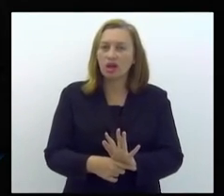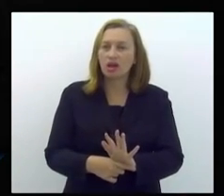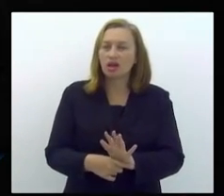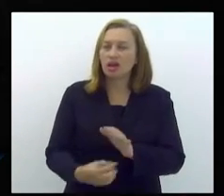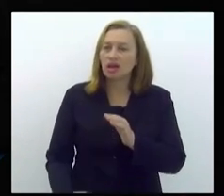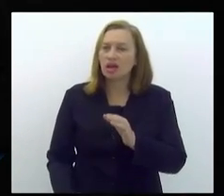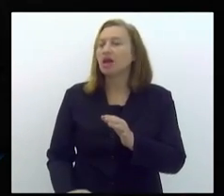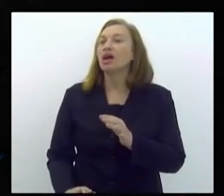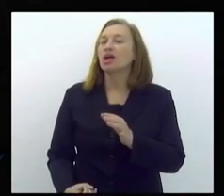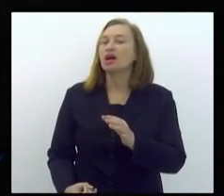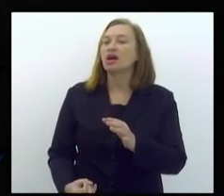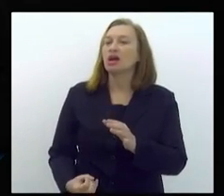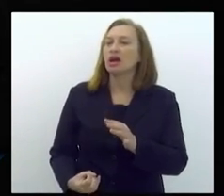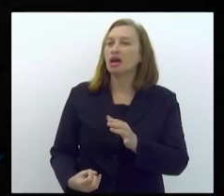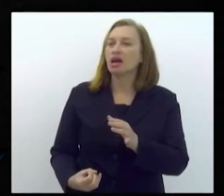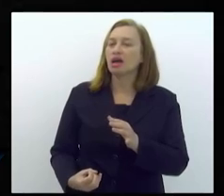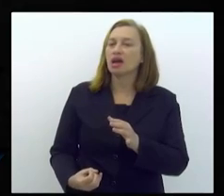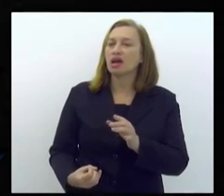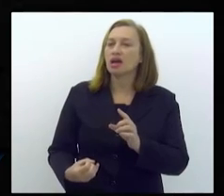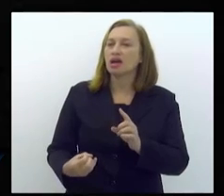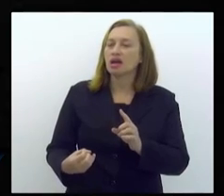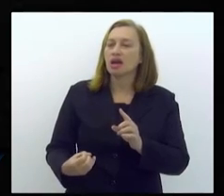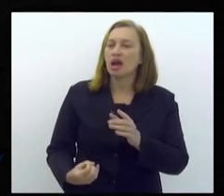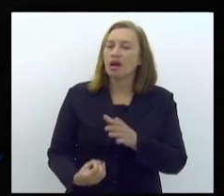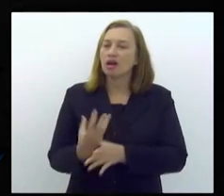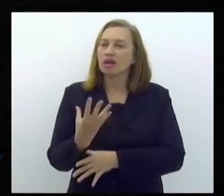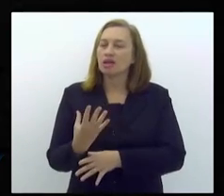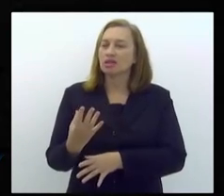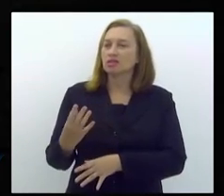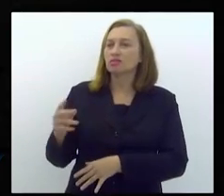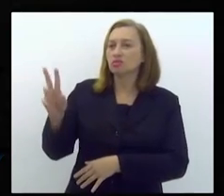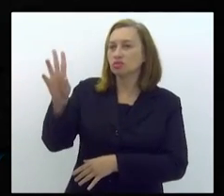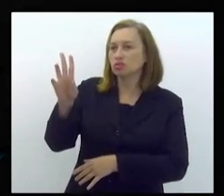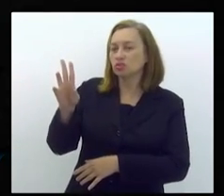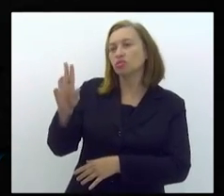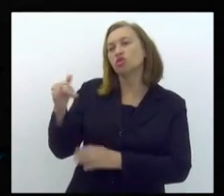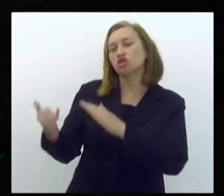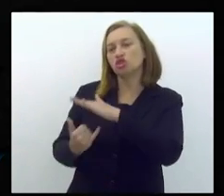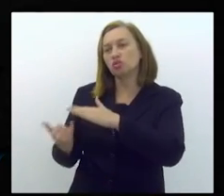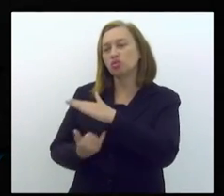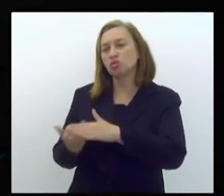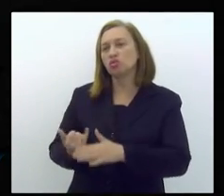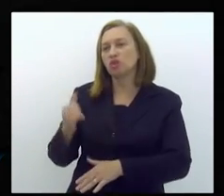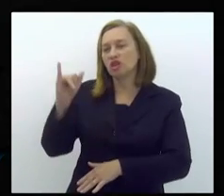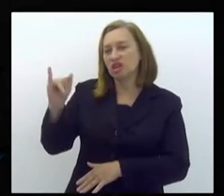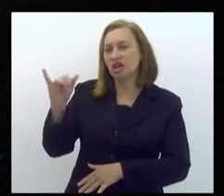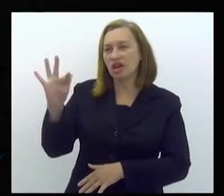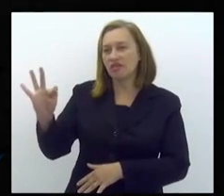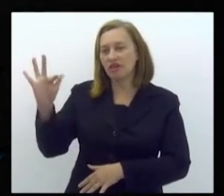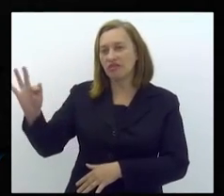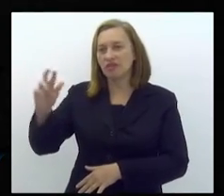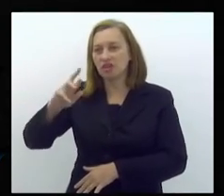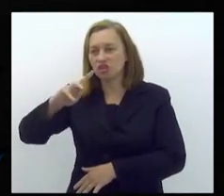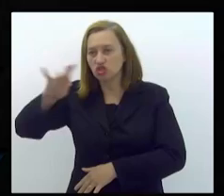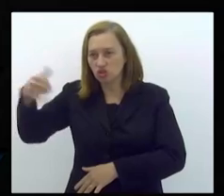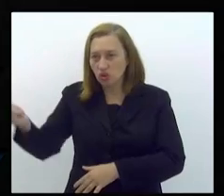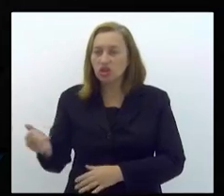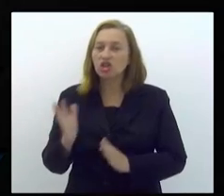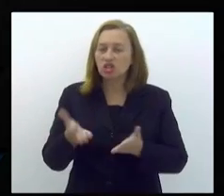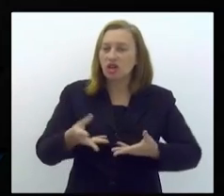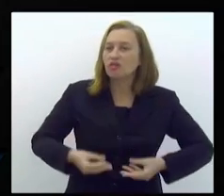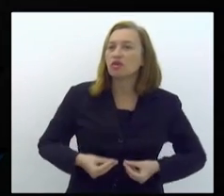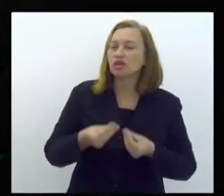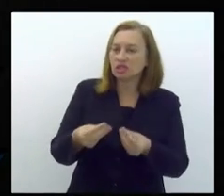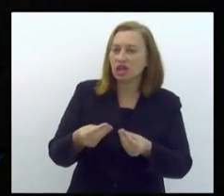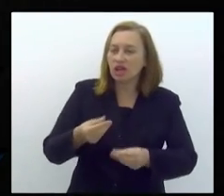ampliação do Instituto IFRJ no transporte público já foram entregues fruto